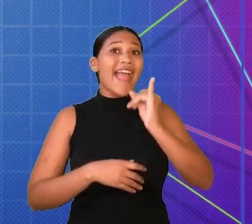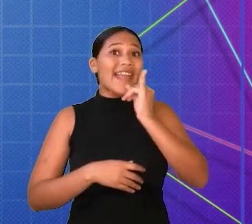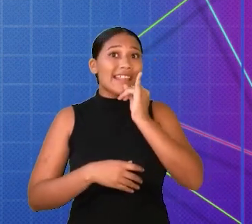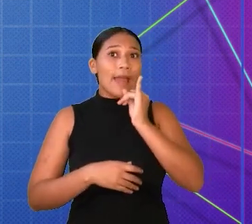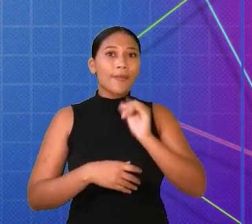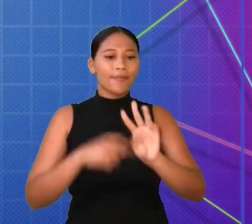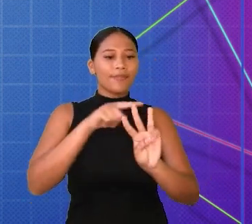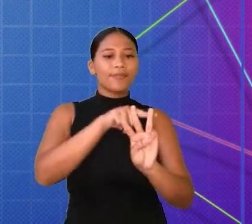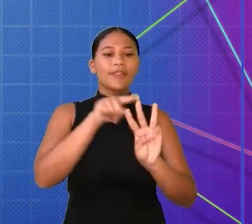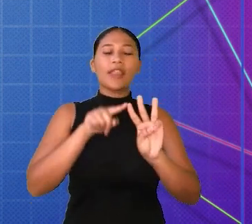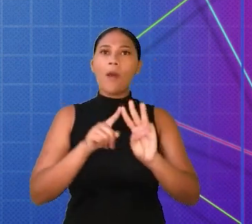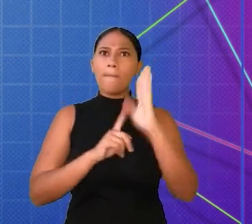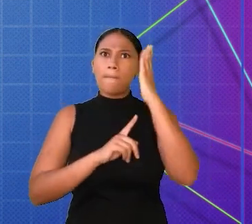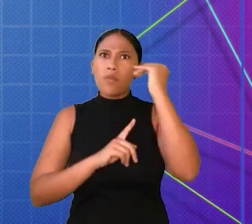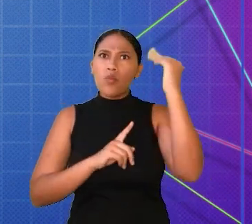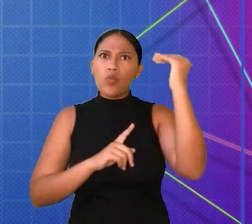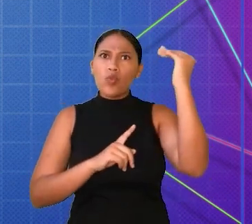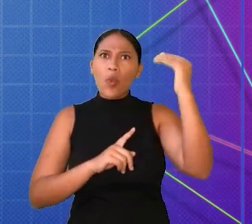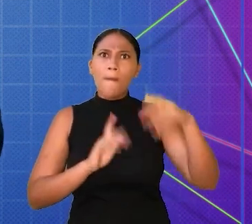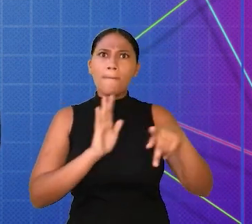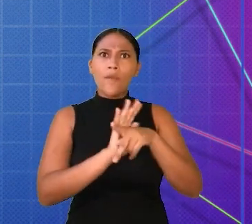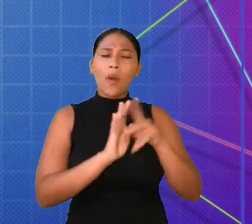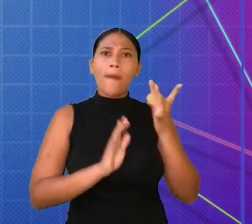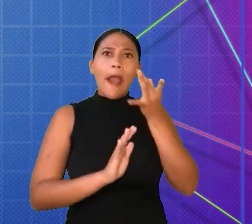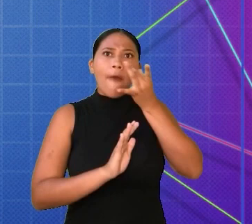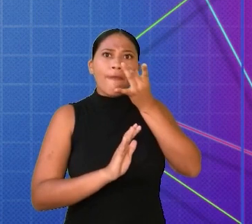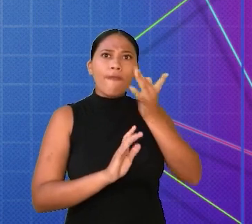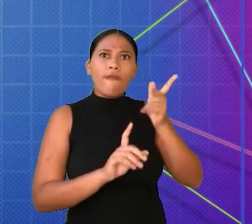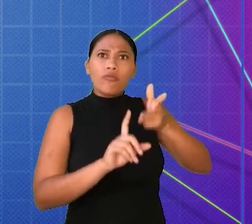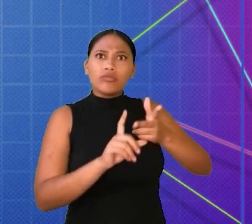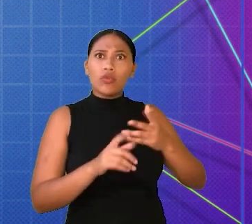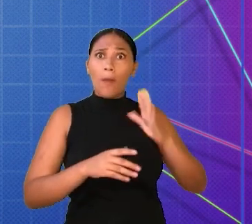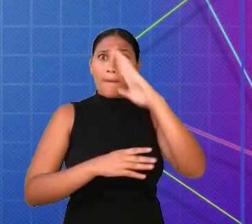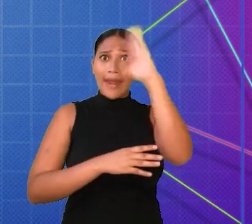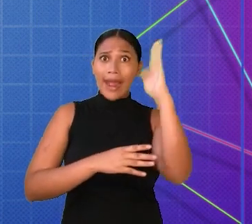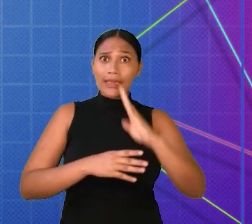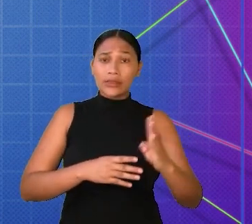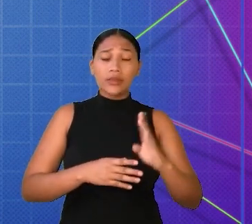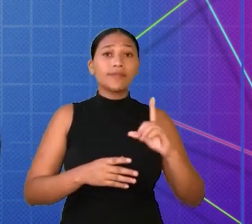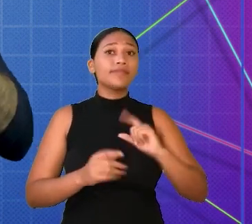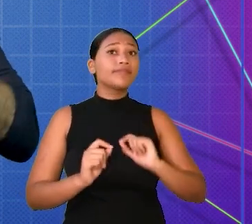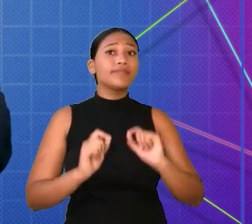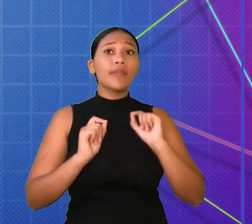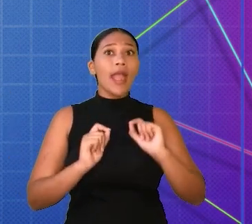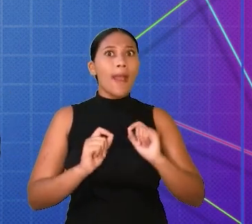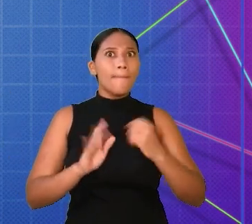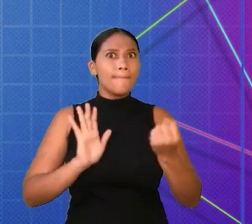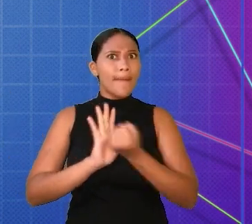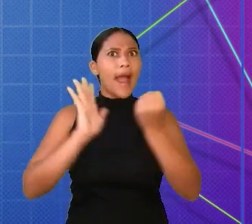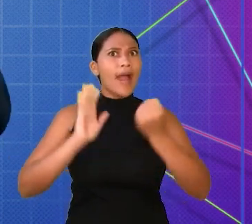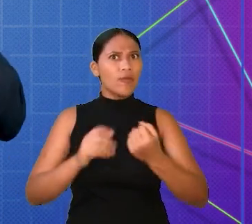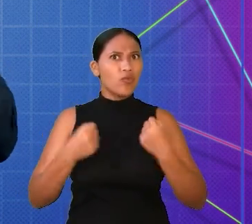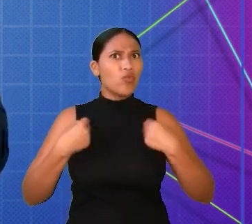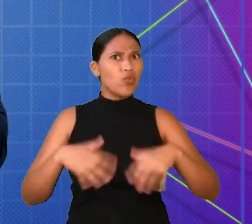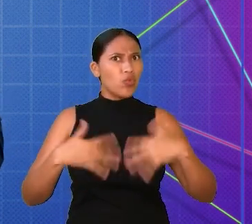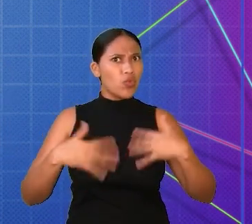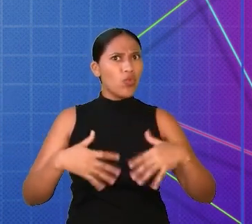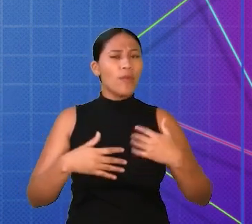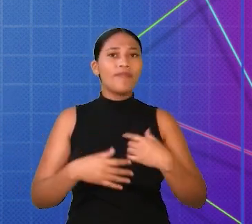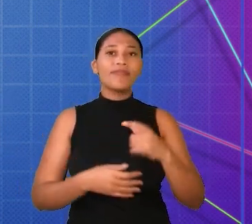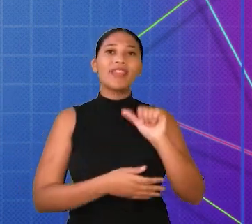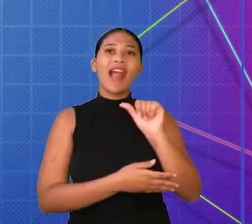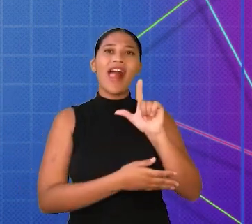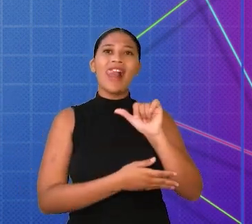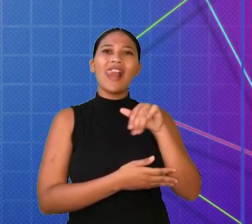jogadores. Nós podemos pegar como exemplo os 3 maiores streamers do Brasil, que dentro do cenário nacional marcam a história